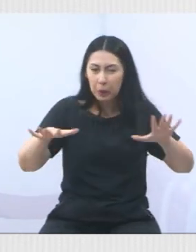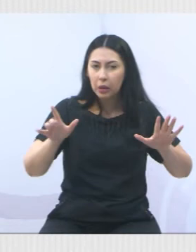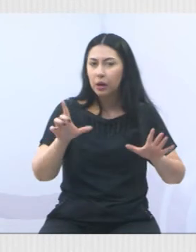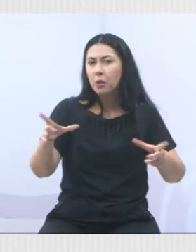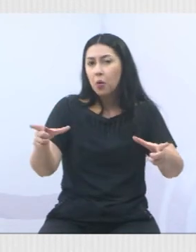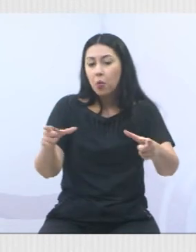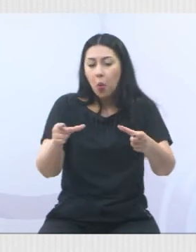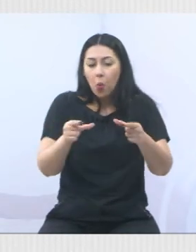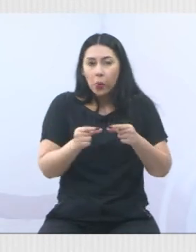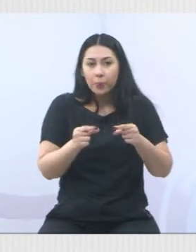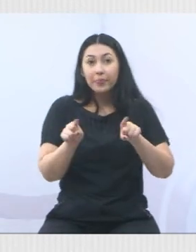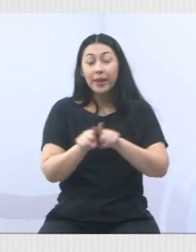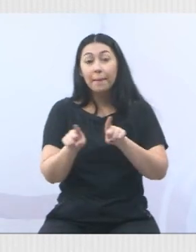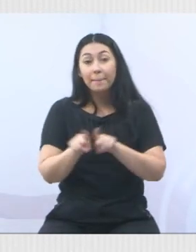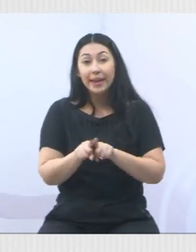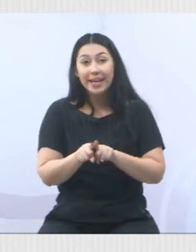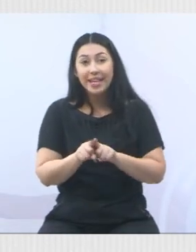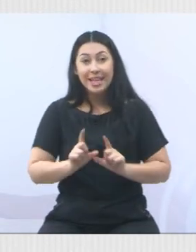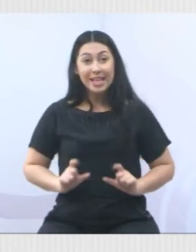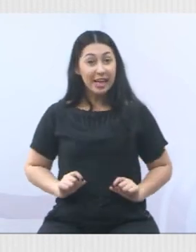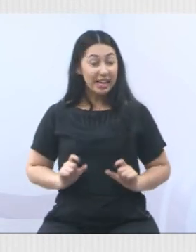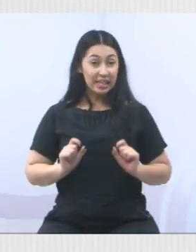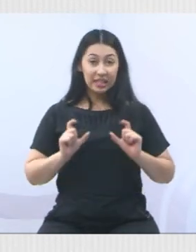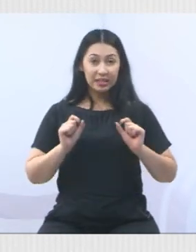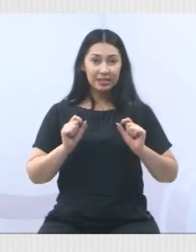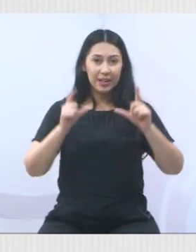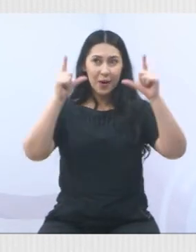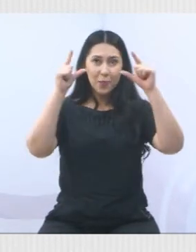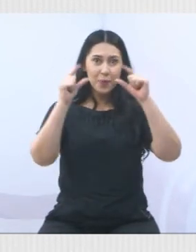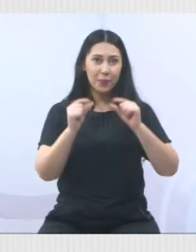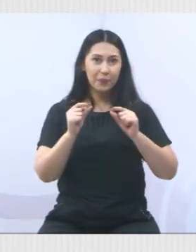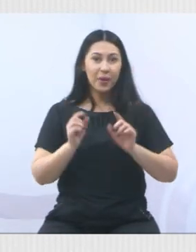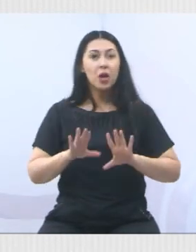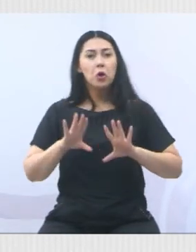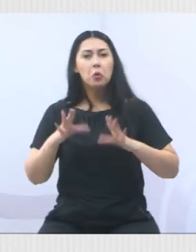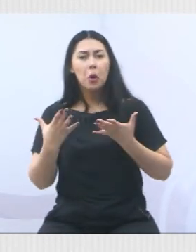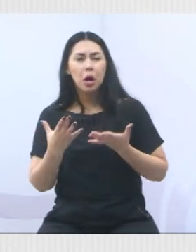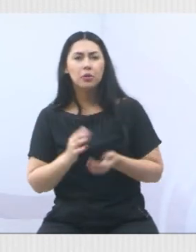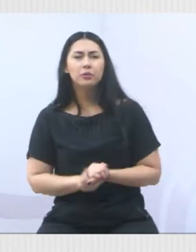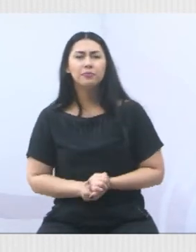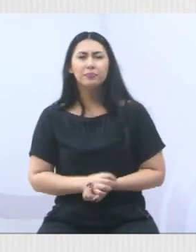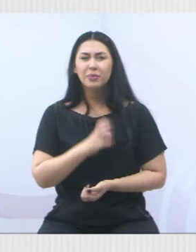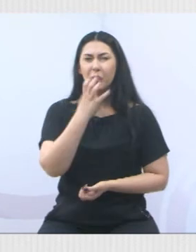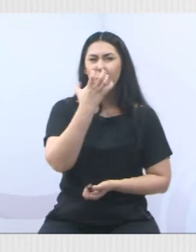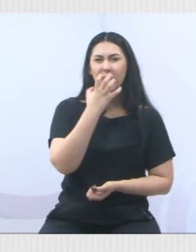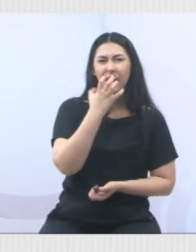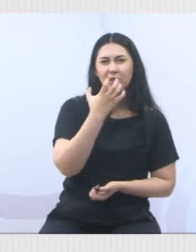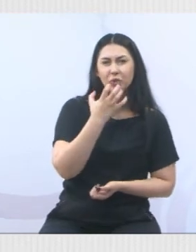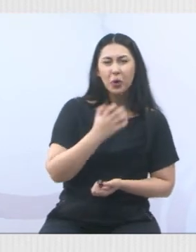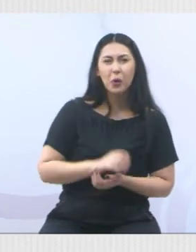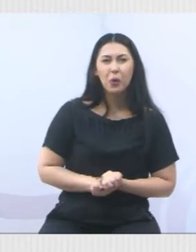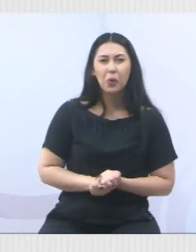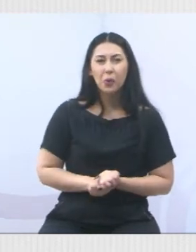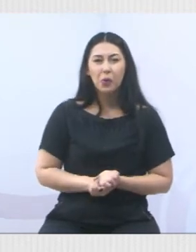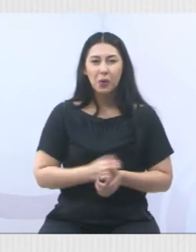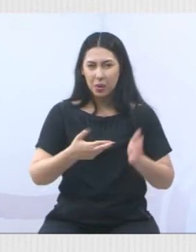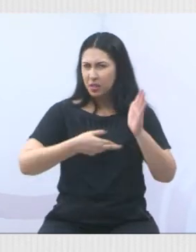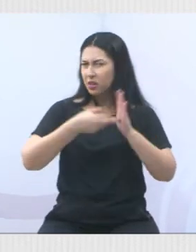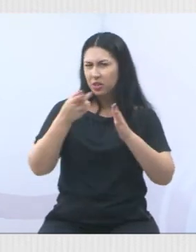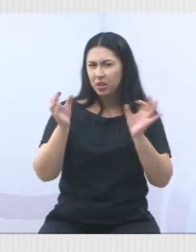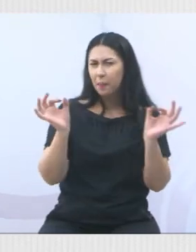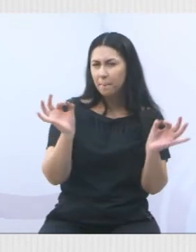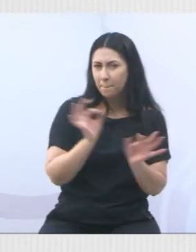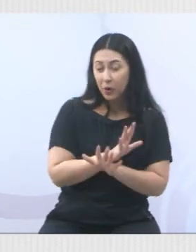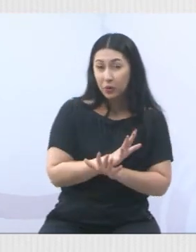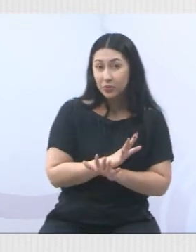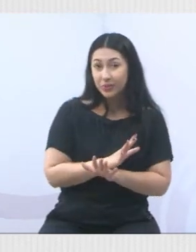risco de câncer. Muitas pessoas não sabem que ao castrar a sua fêmea, né, vai evitar câncer de mama, e ao castrar o seu macho,